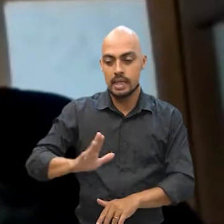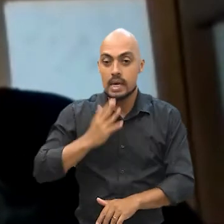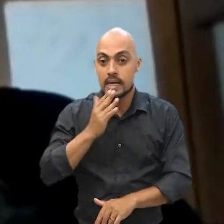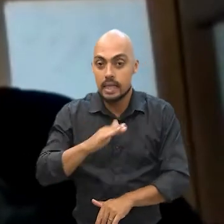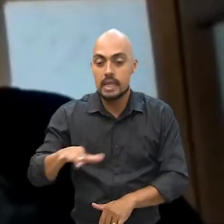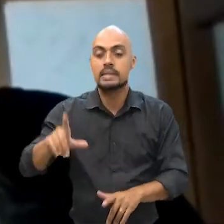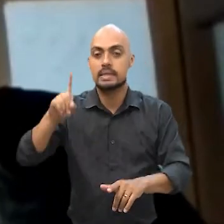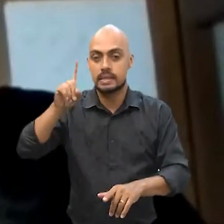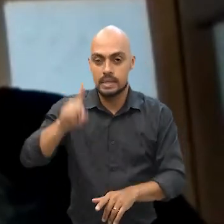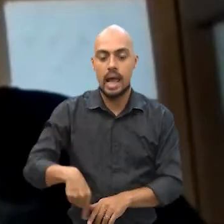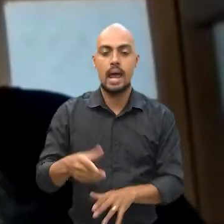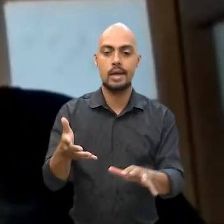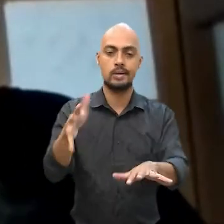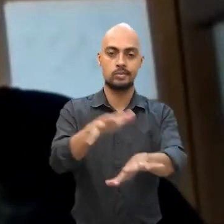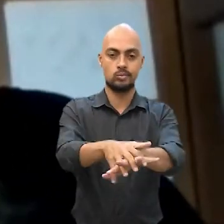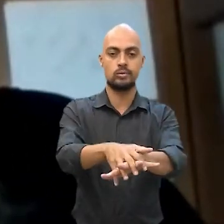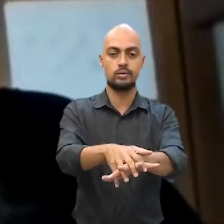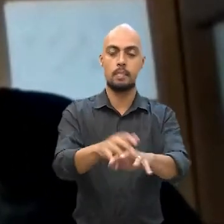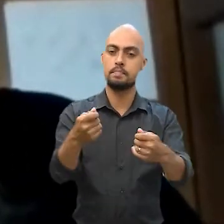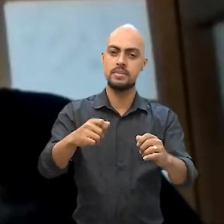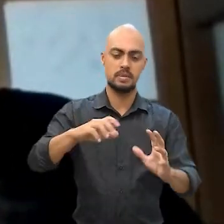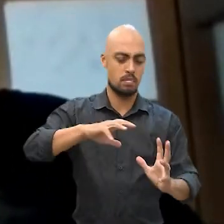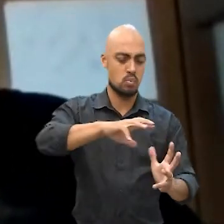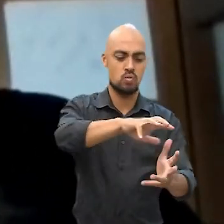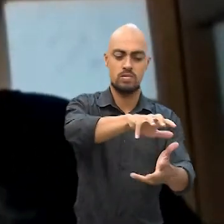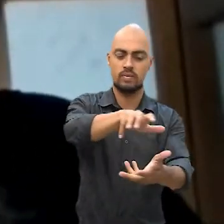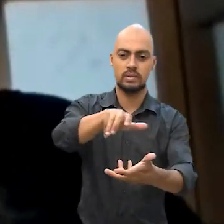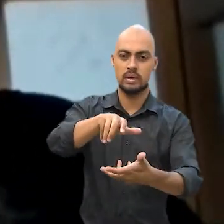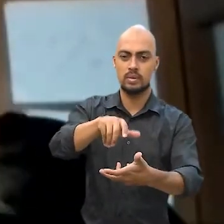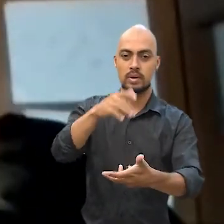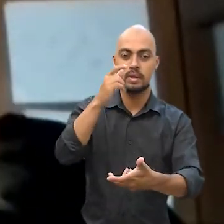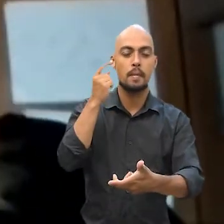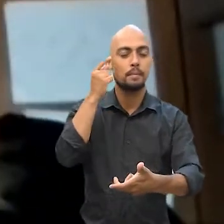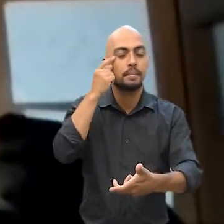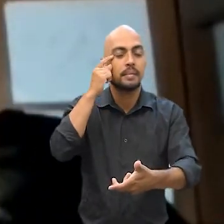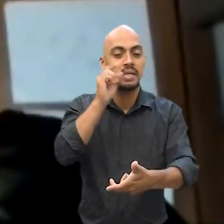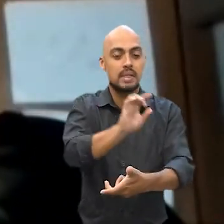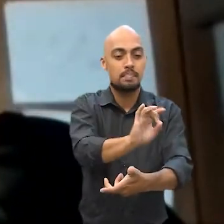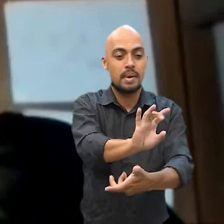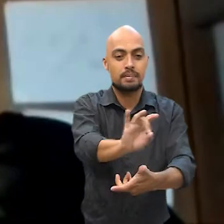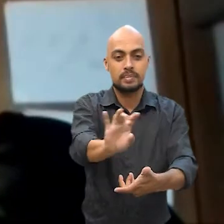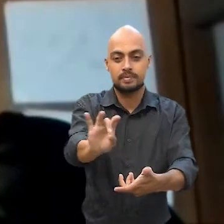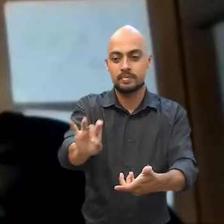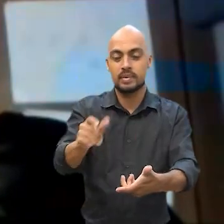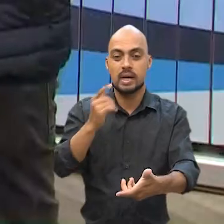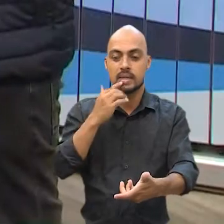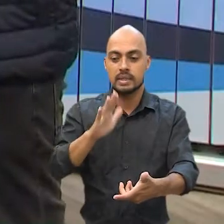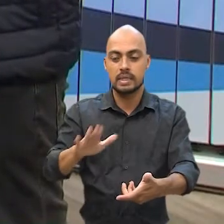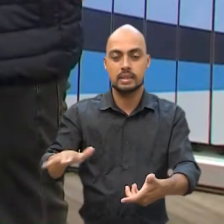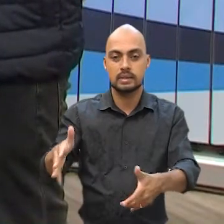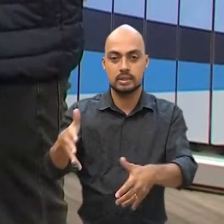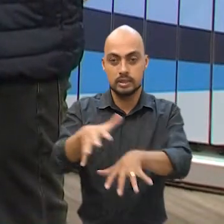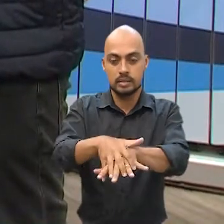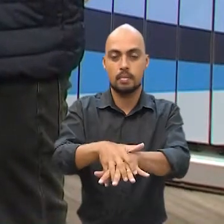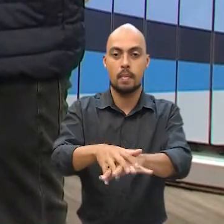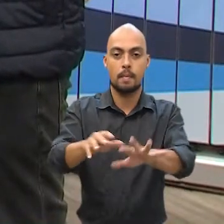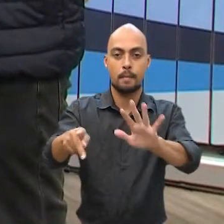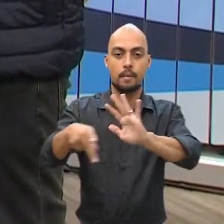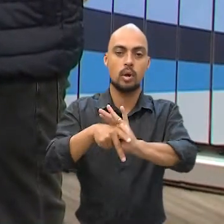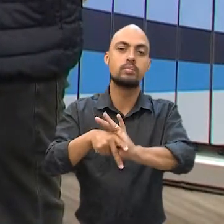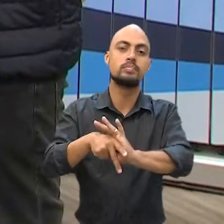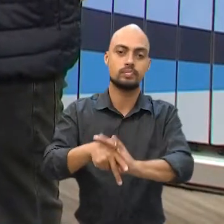que ser universal, na verdade. A gente tem que pensar em cada criança como uma inclusão específica. E você pensa que se muitos